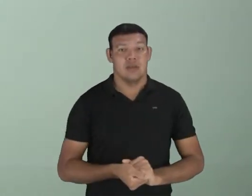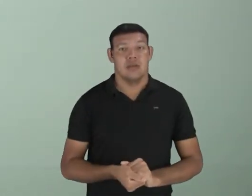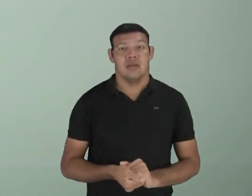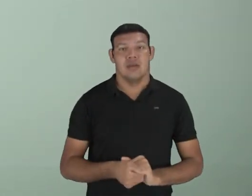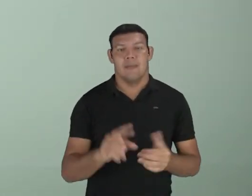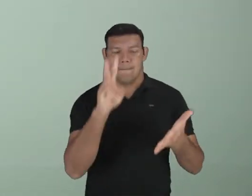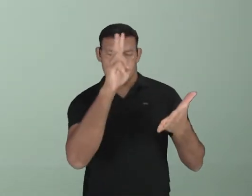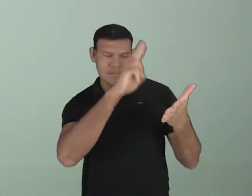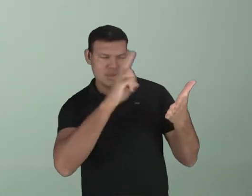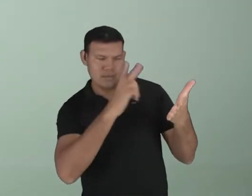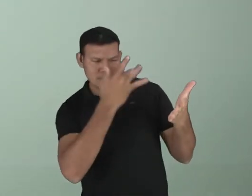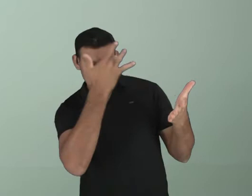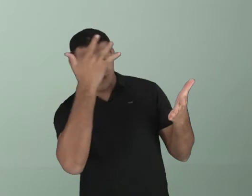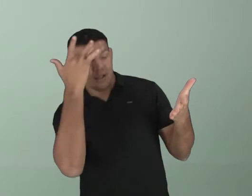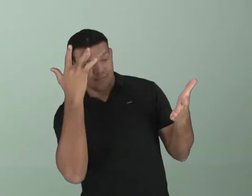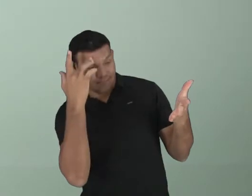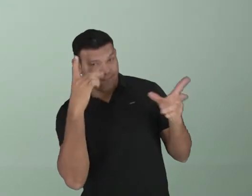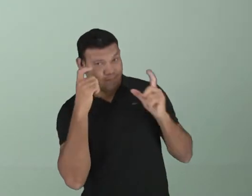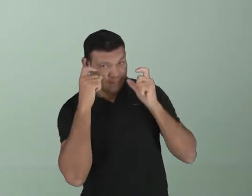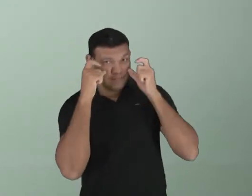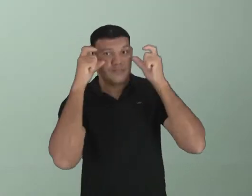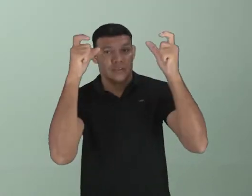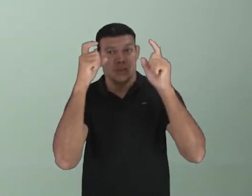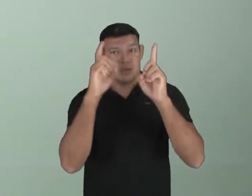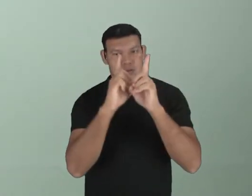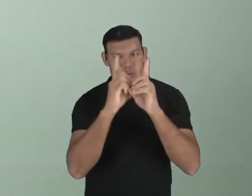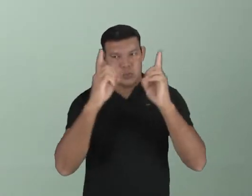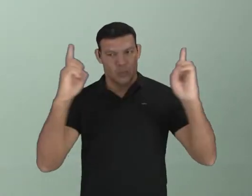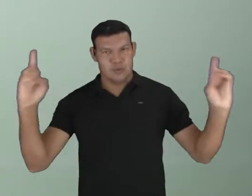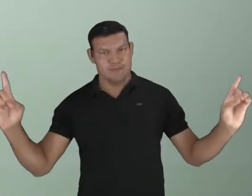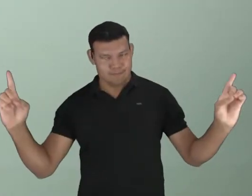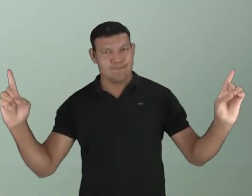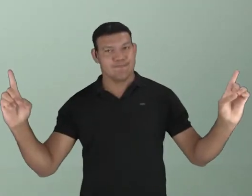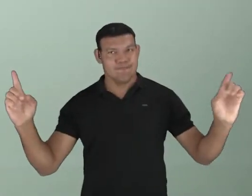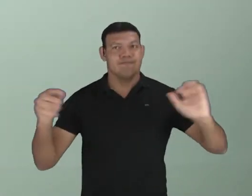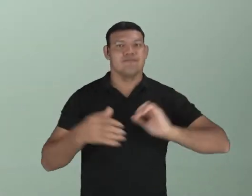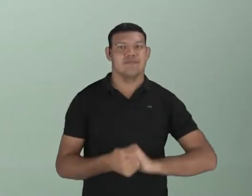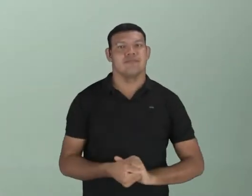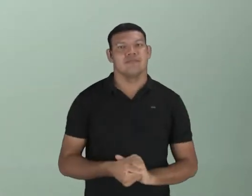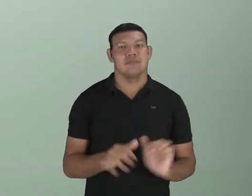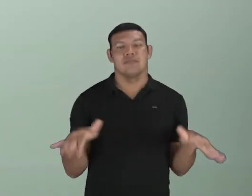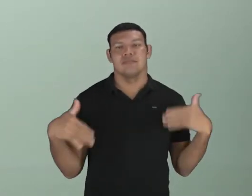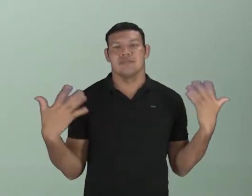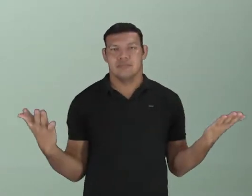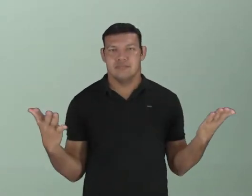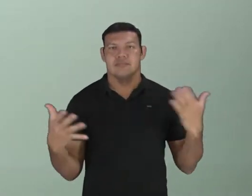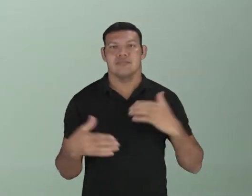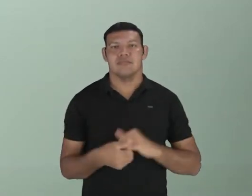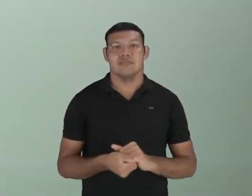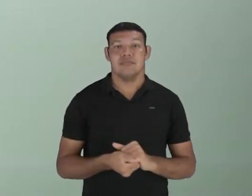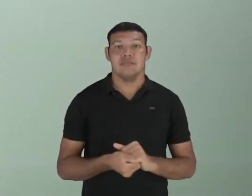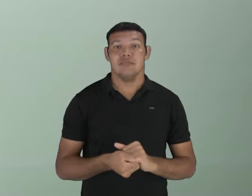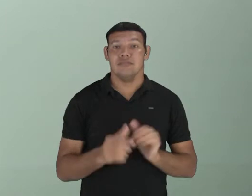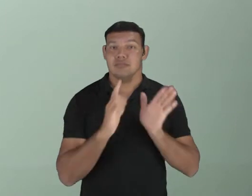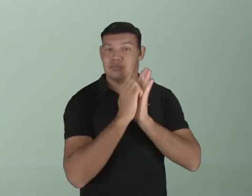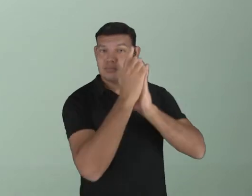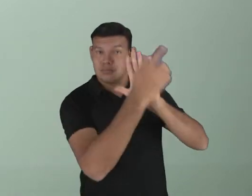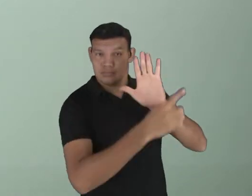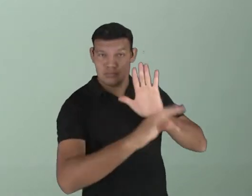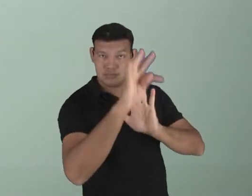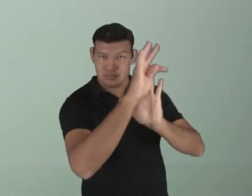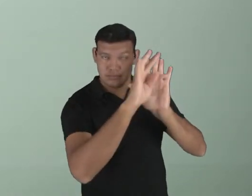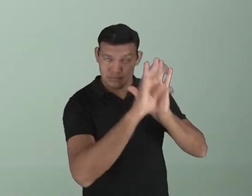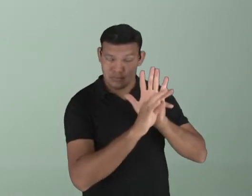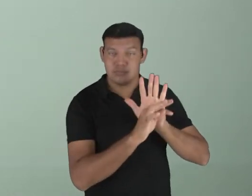que o leitor fique atento aí em relação ao distanciamento social, não é verdade? Então vejam, este gênero textual